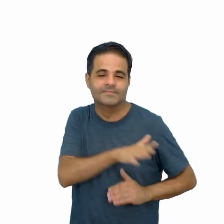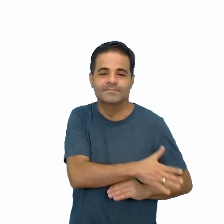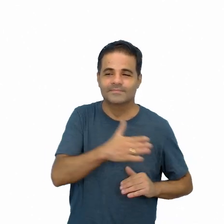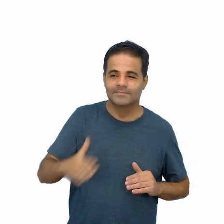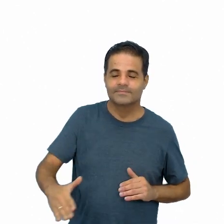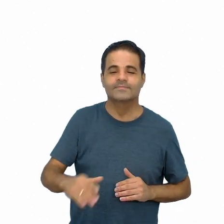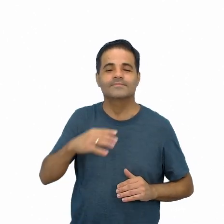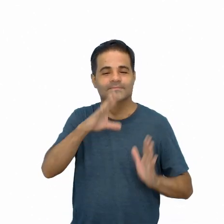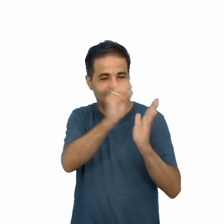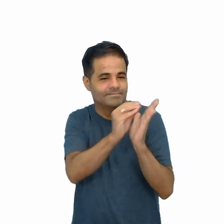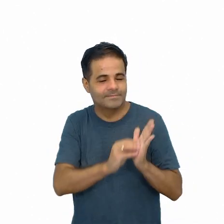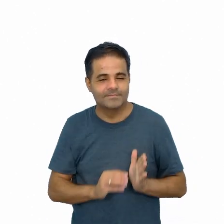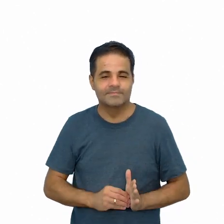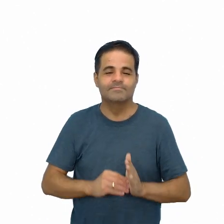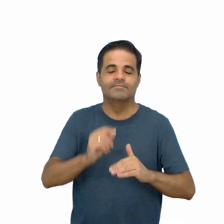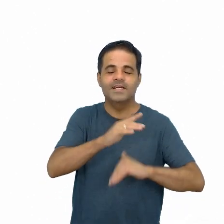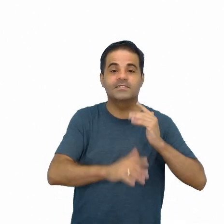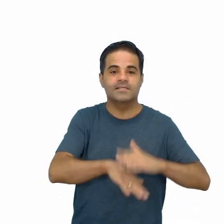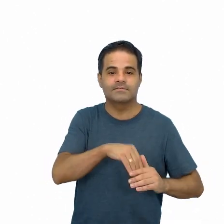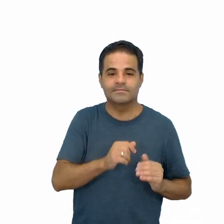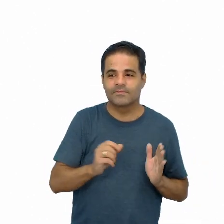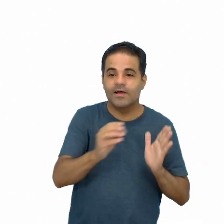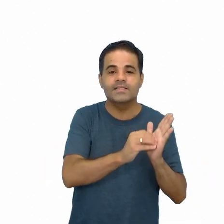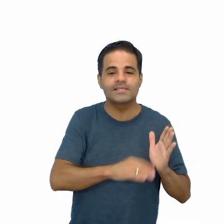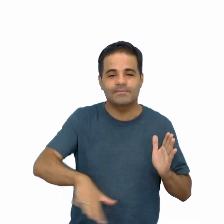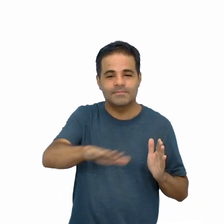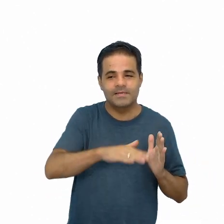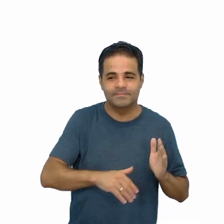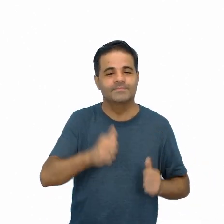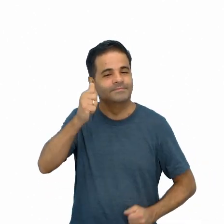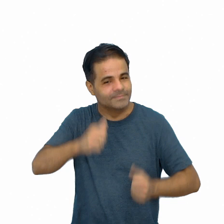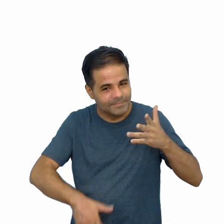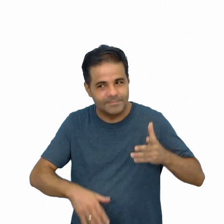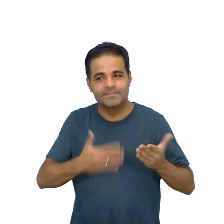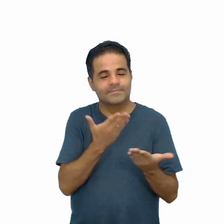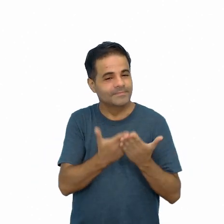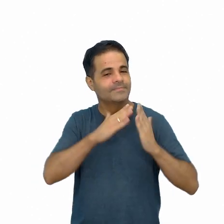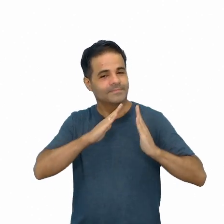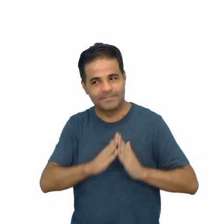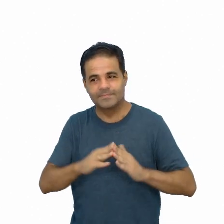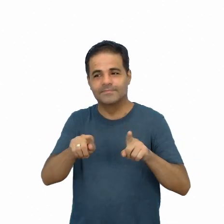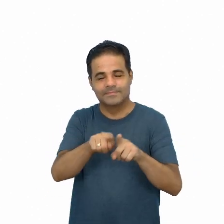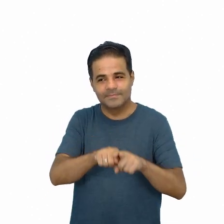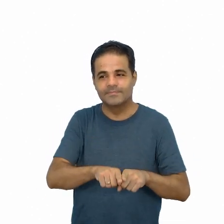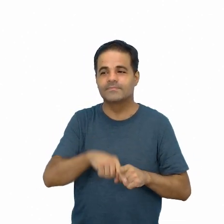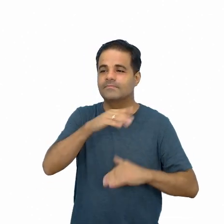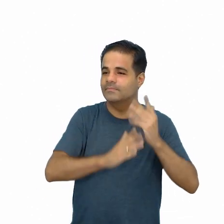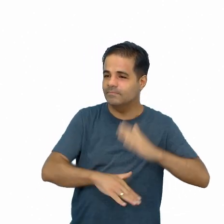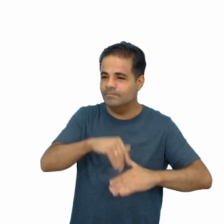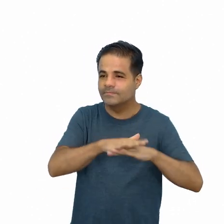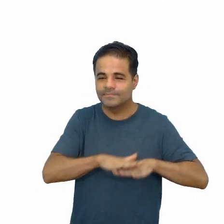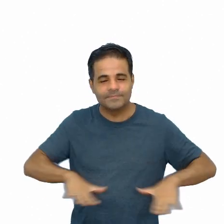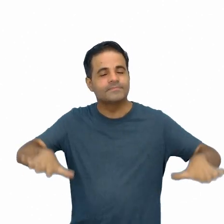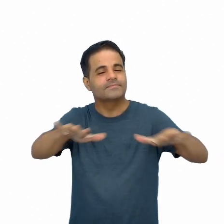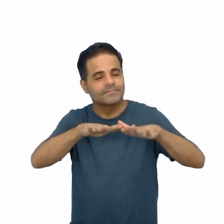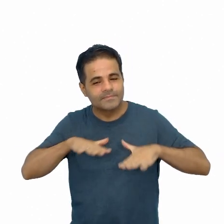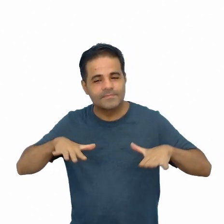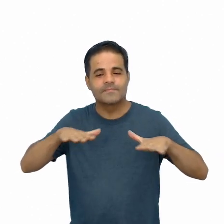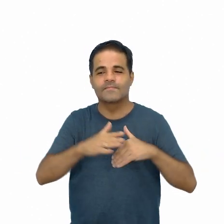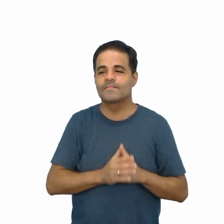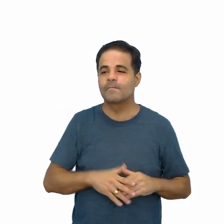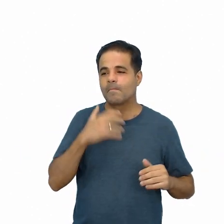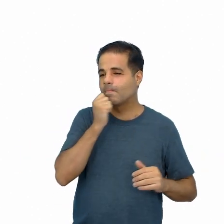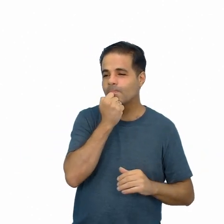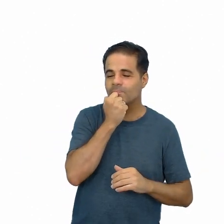isso aí nesse tempo todo, né. Eu ainda me confundo na escola, nas semanas A e B, espero que vocês não